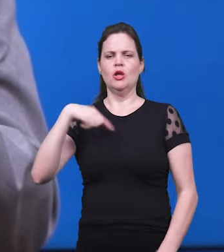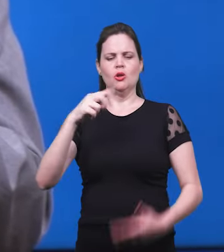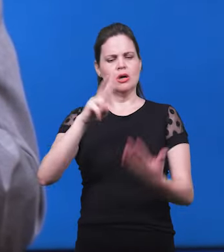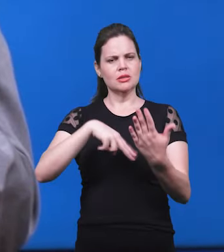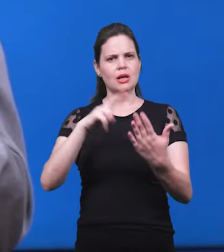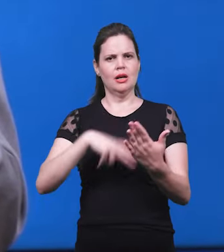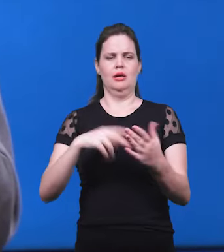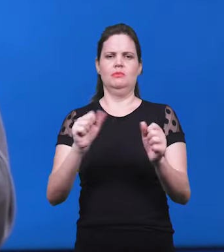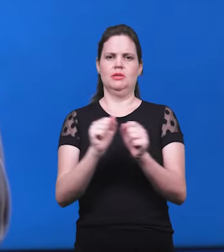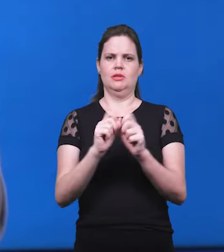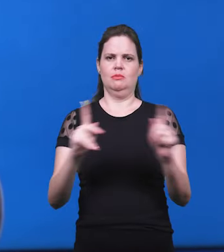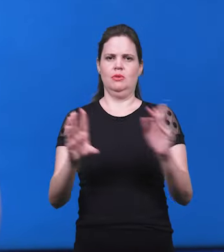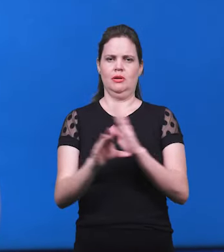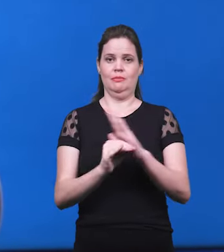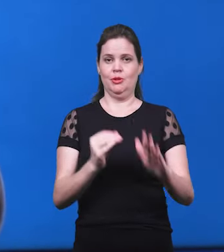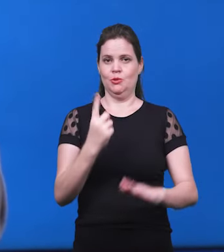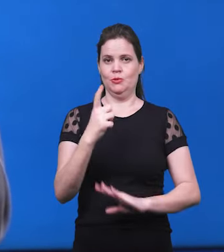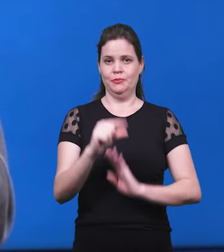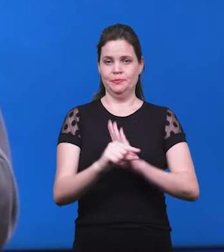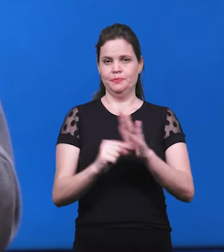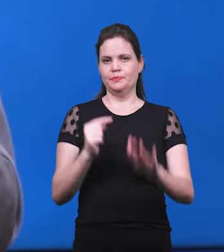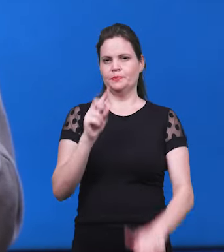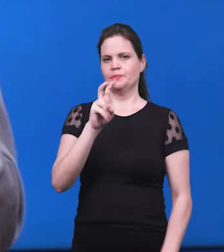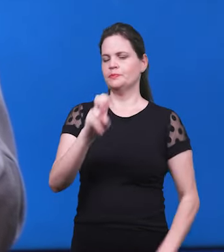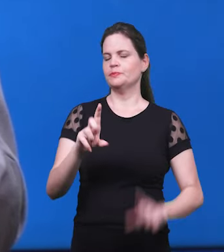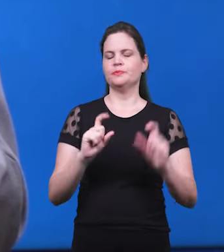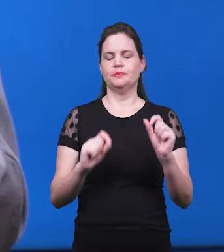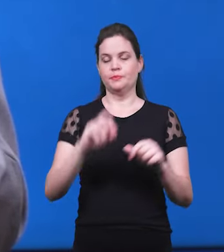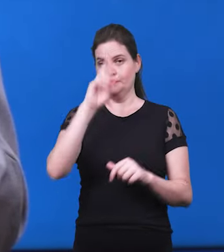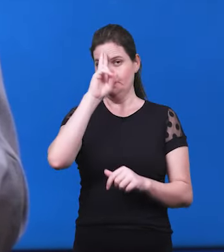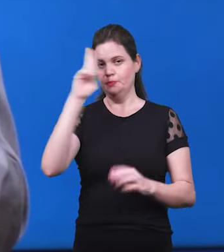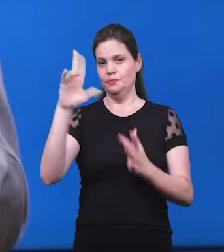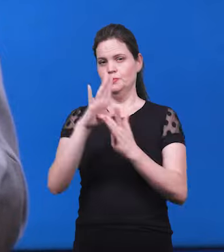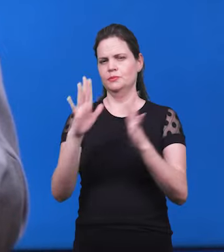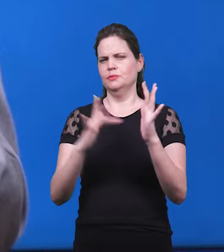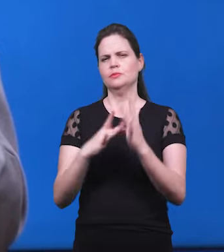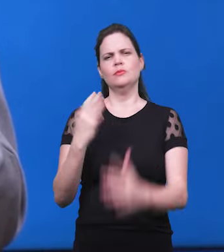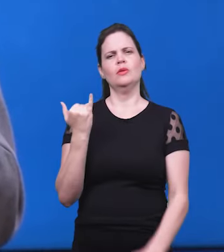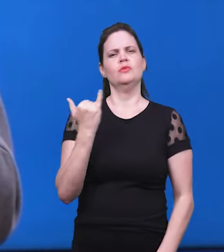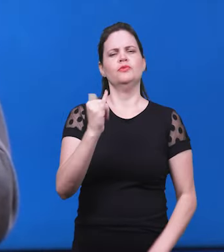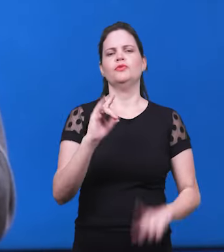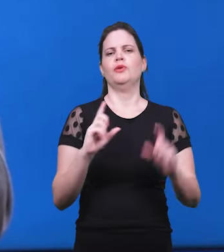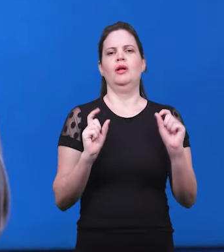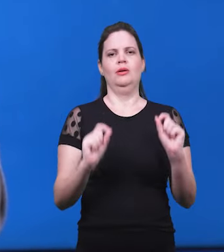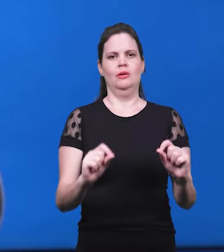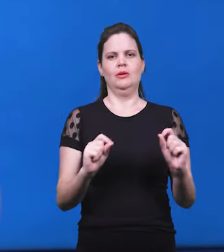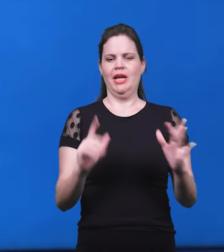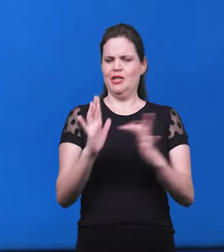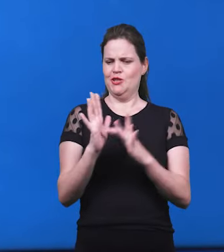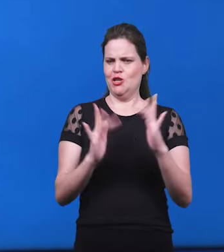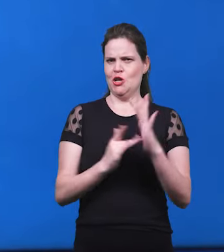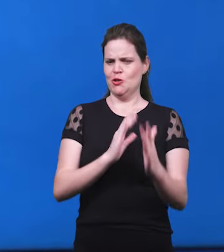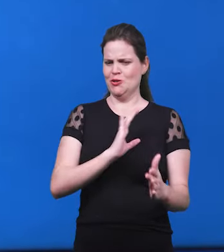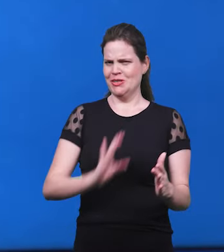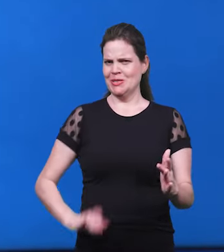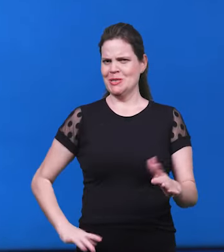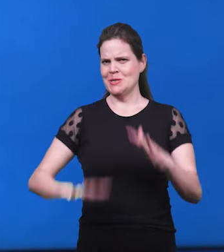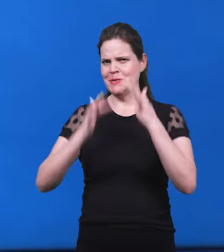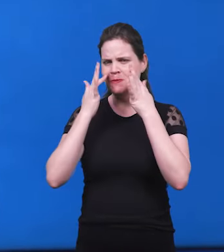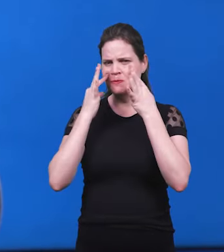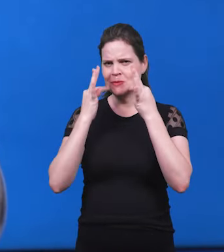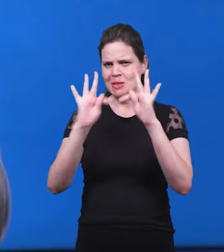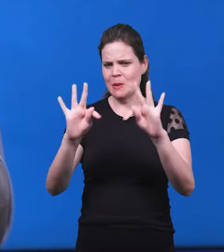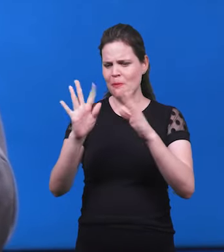capítulo 1, verso 5, onde o Senhor Jesus disse, e da parte de Jesus Cristo, que é a fiel testemunha,